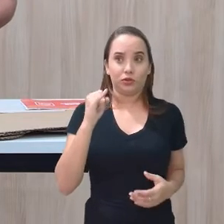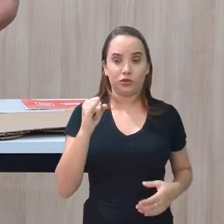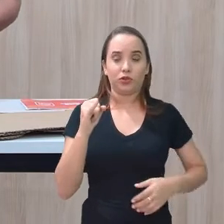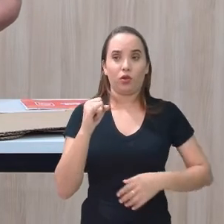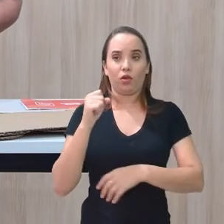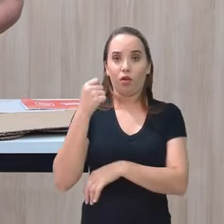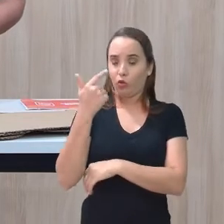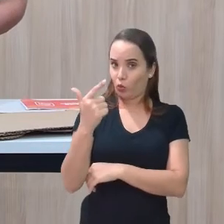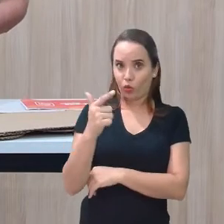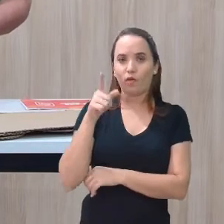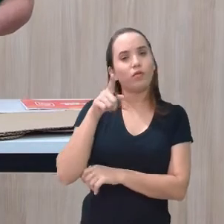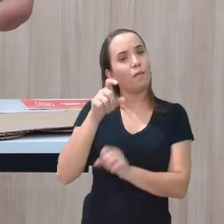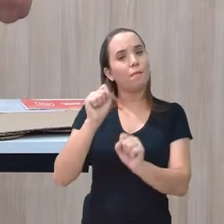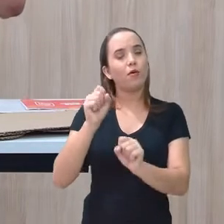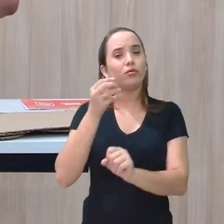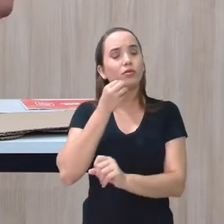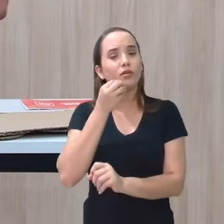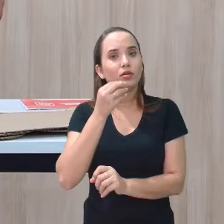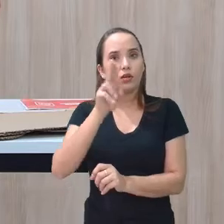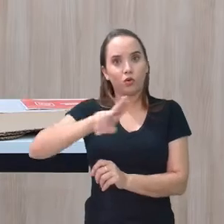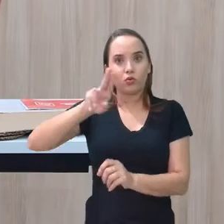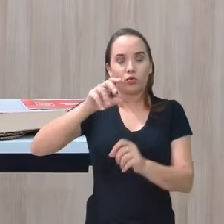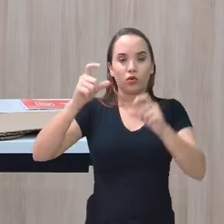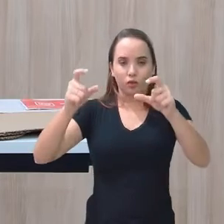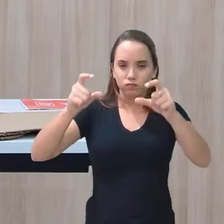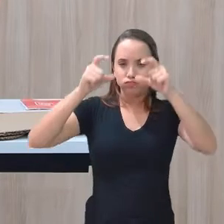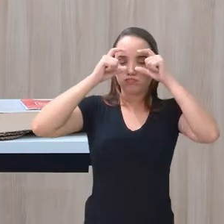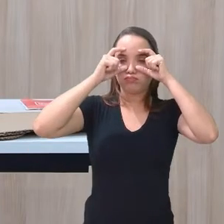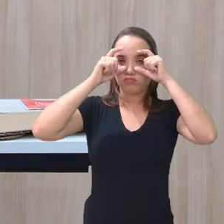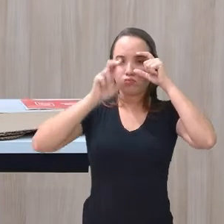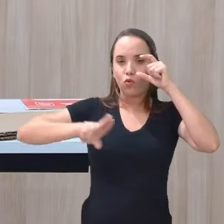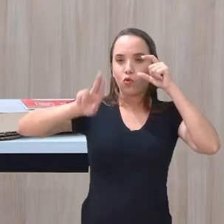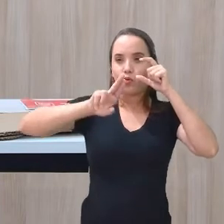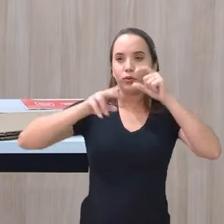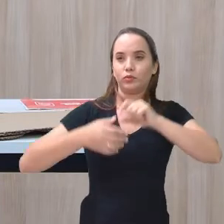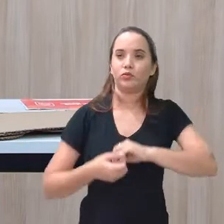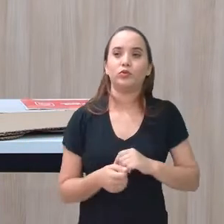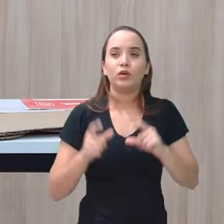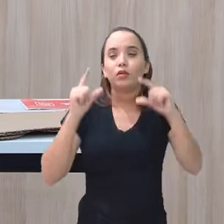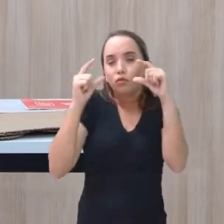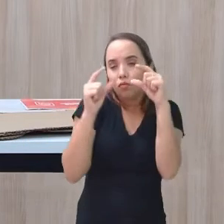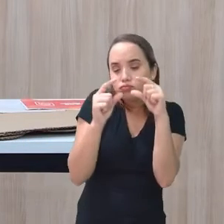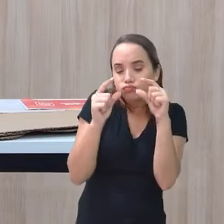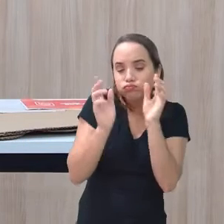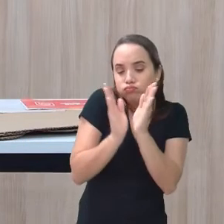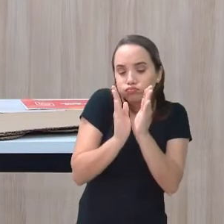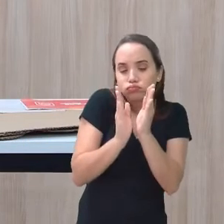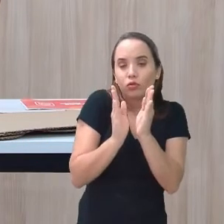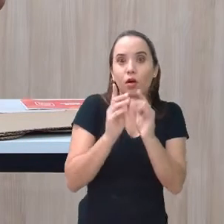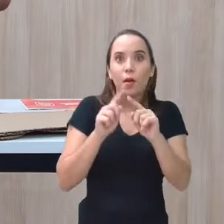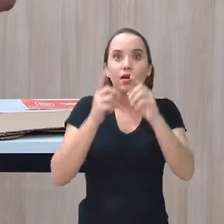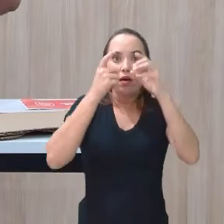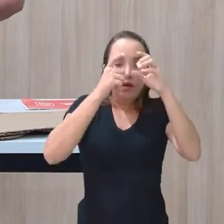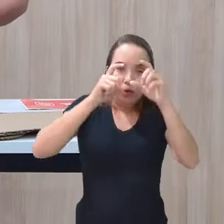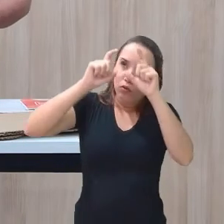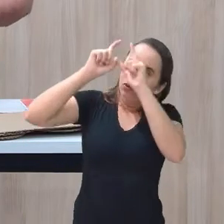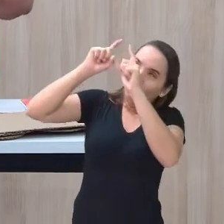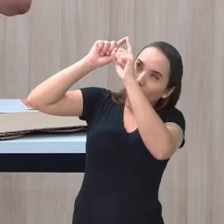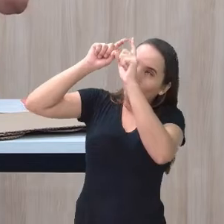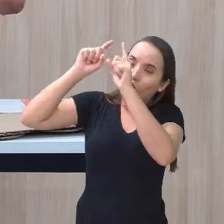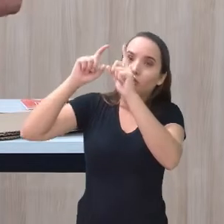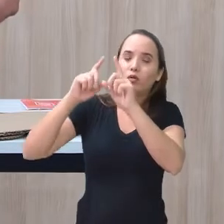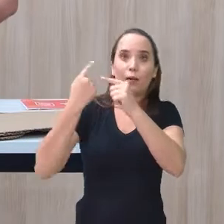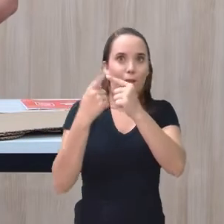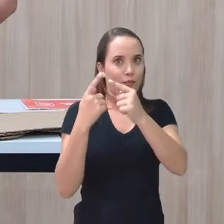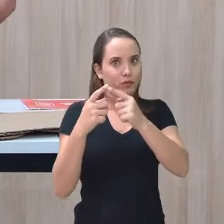tentar fazer um óculos, né? Ou até mesmo um pedacinho e mirar o Sol. Porque, gente, a olho nu,